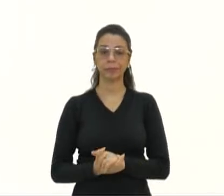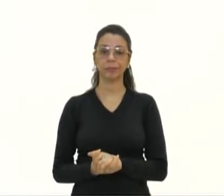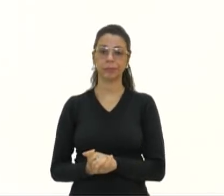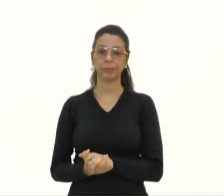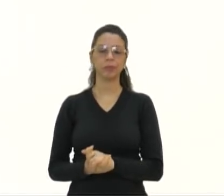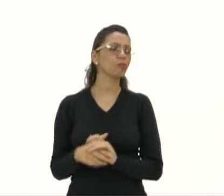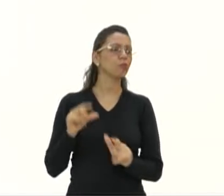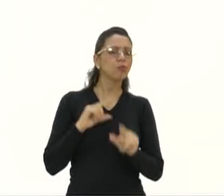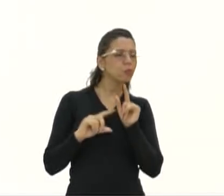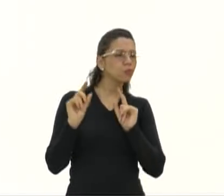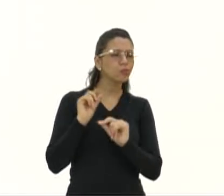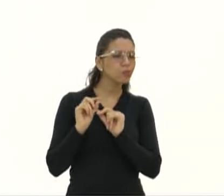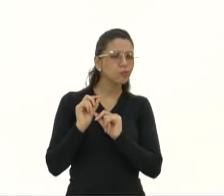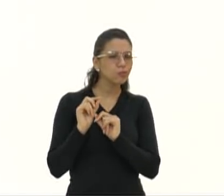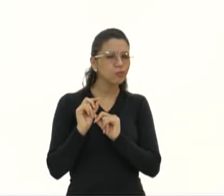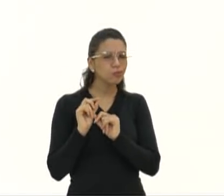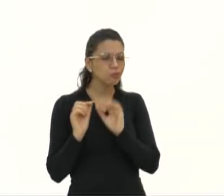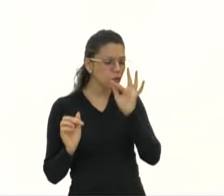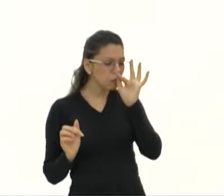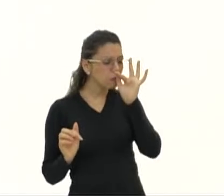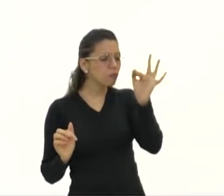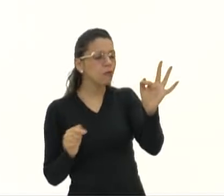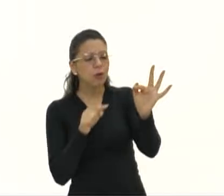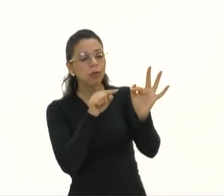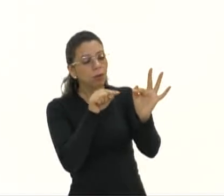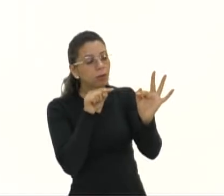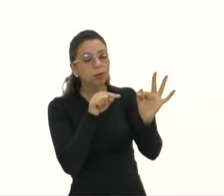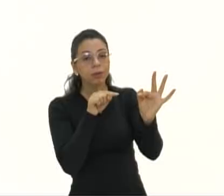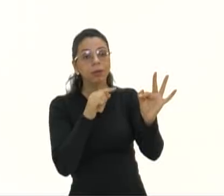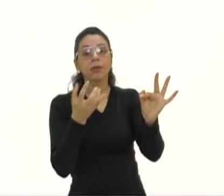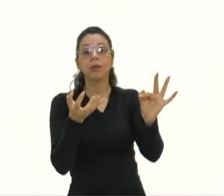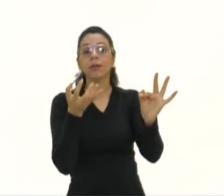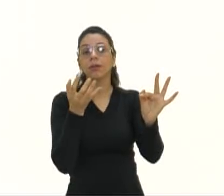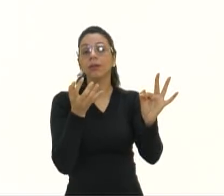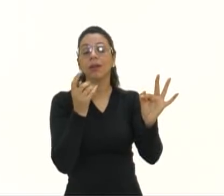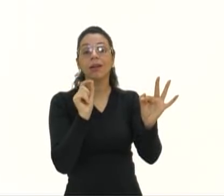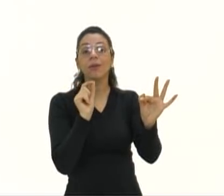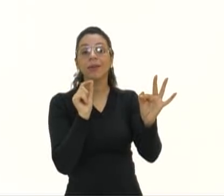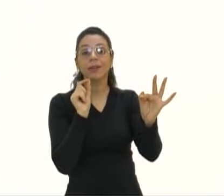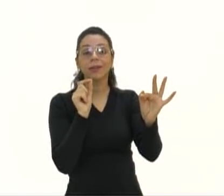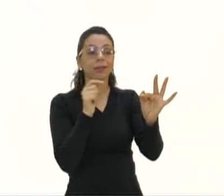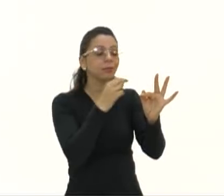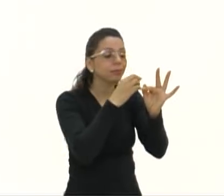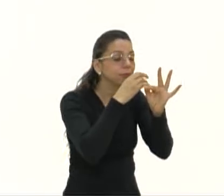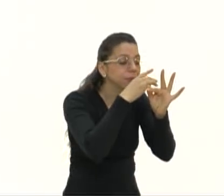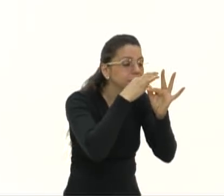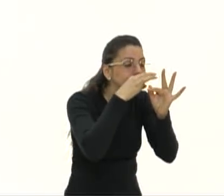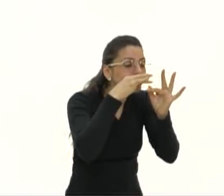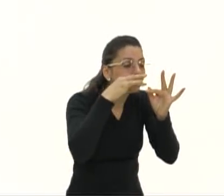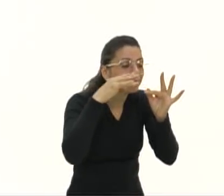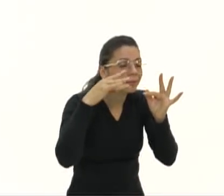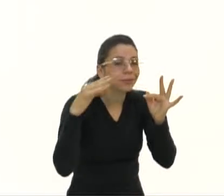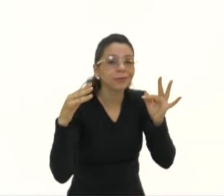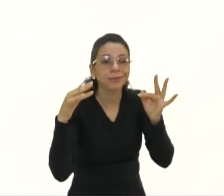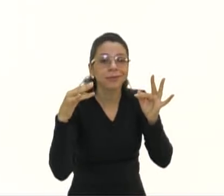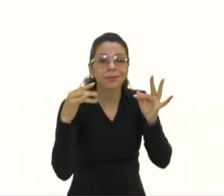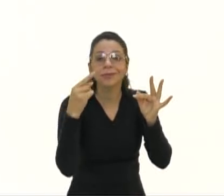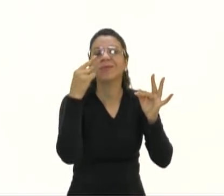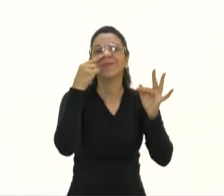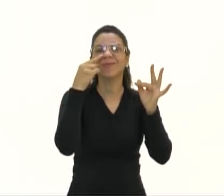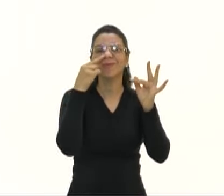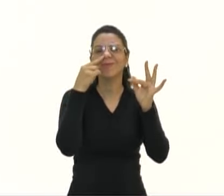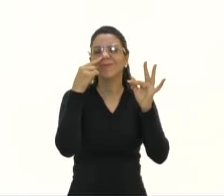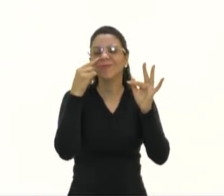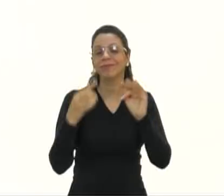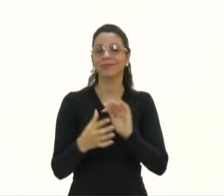flor? Provavelmente ele quer sentir o aroma dessa flor, então está associado ao olfato.